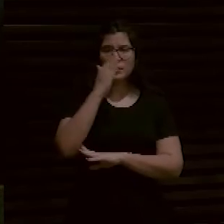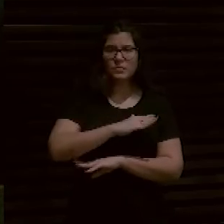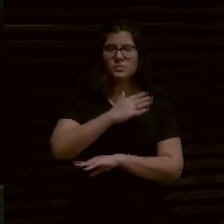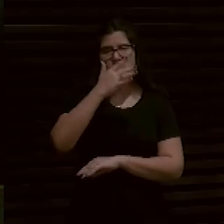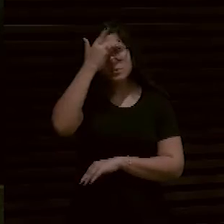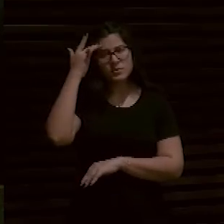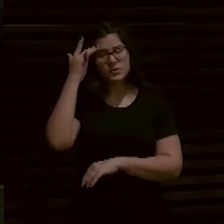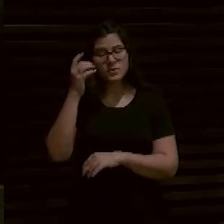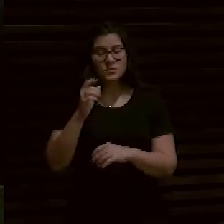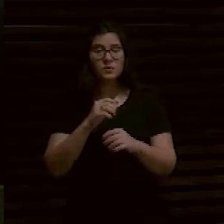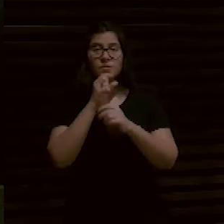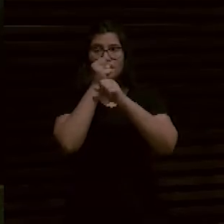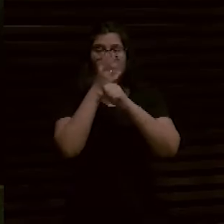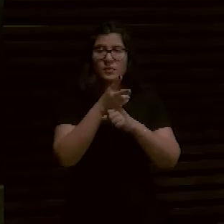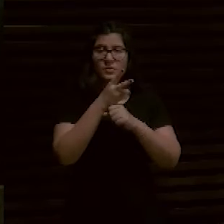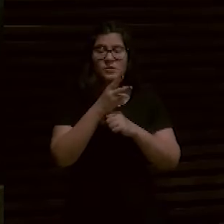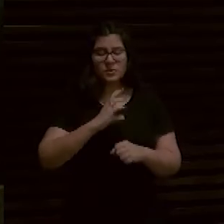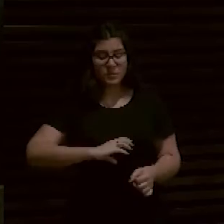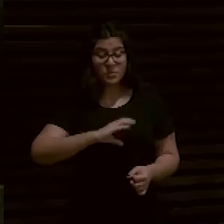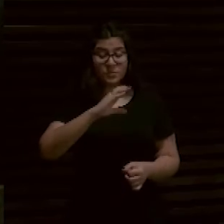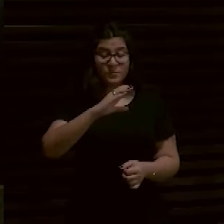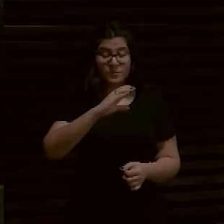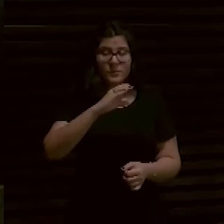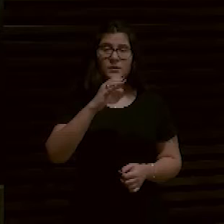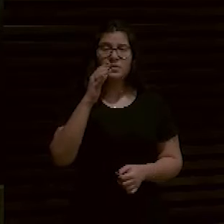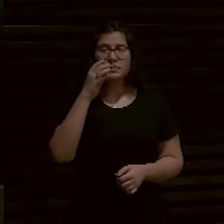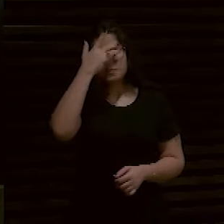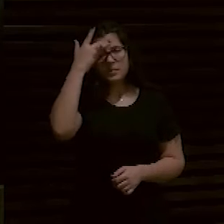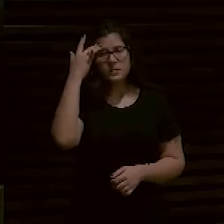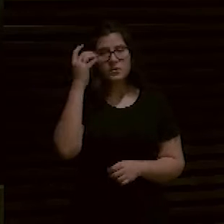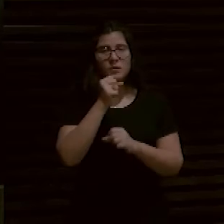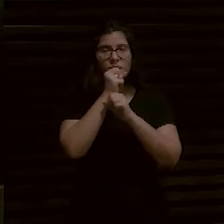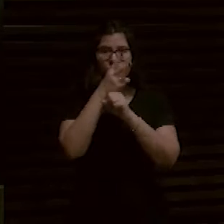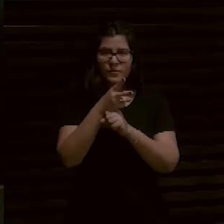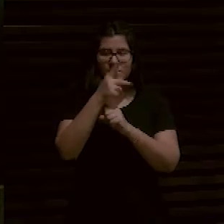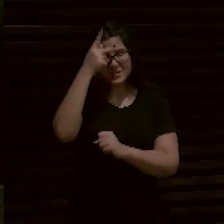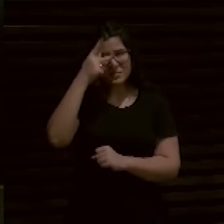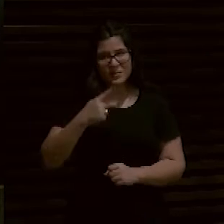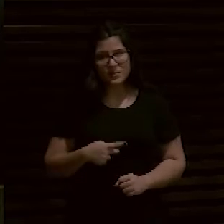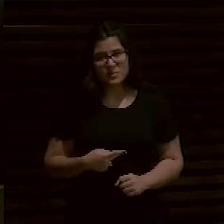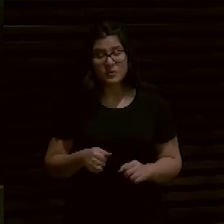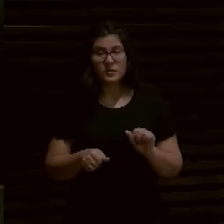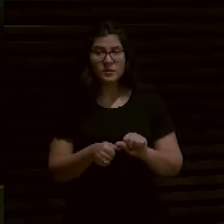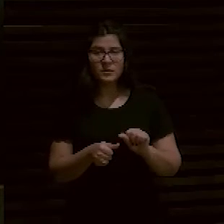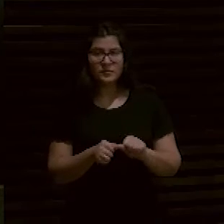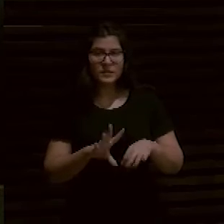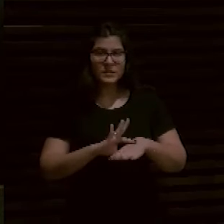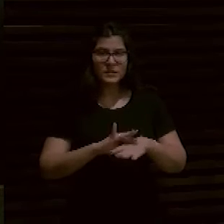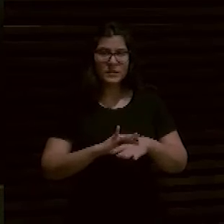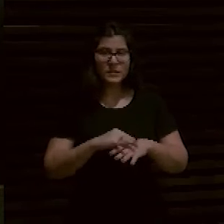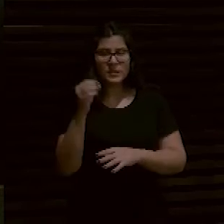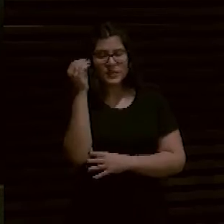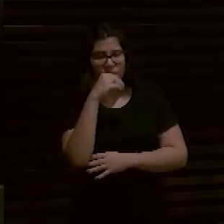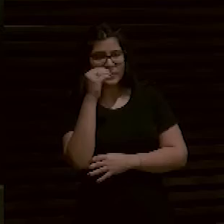homem forte que confia no homem forte em si mesmo, que faz da carne